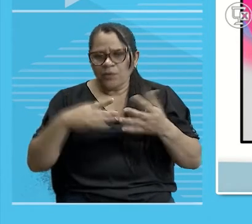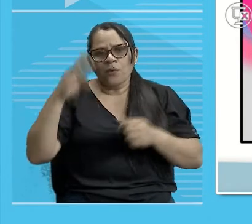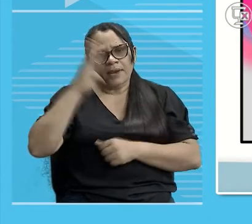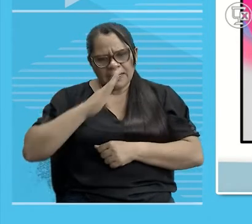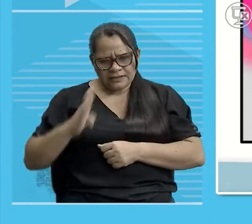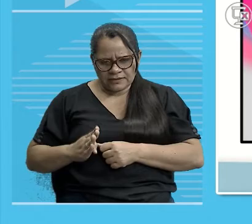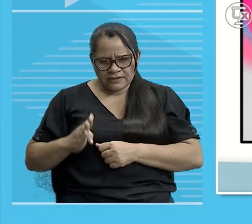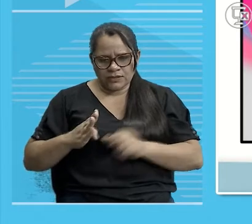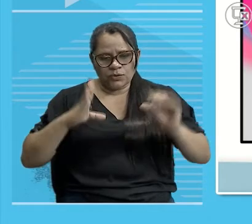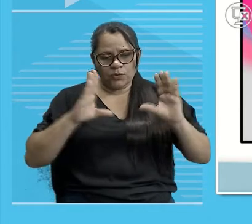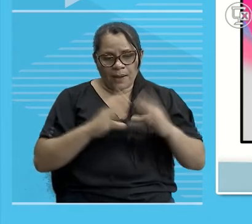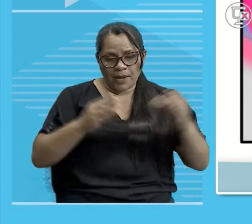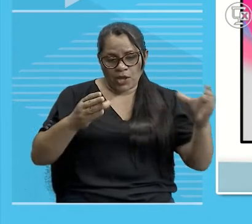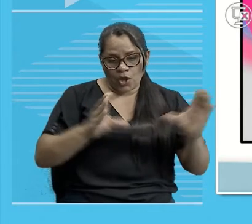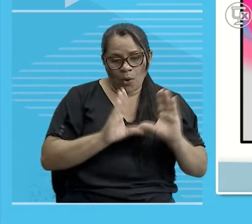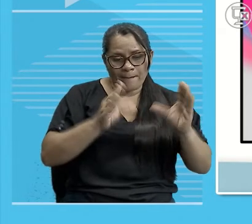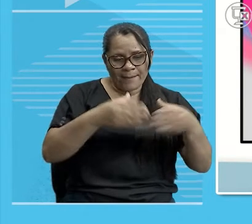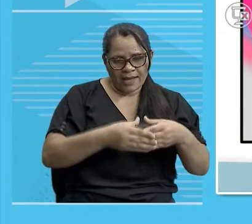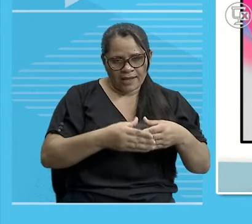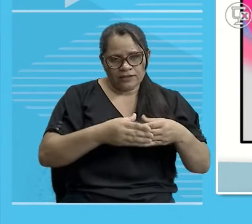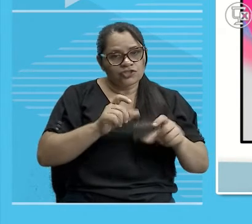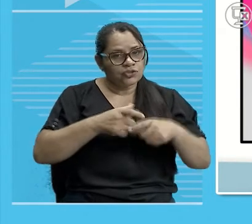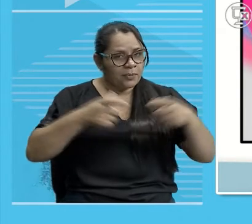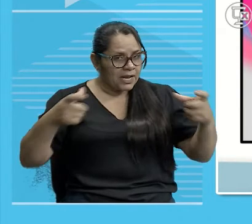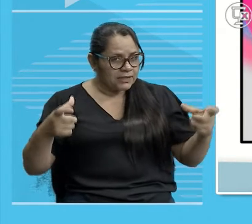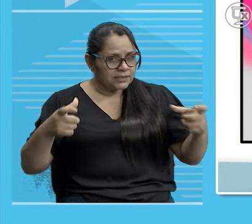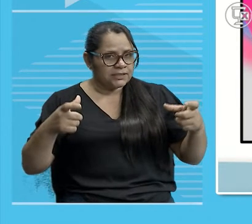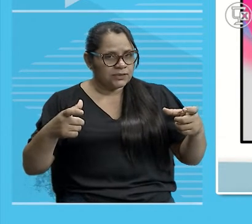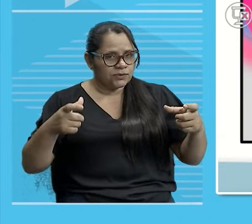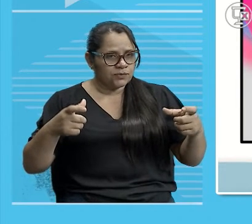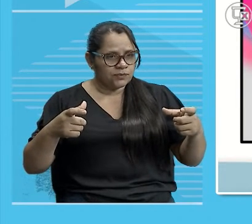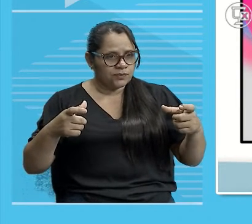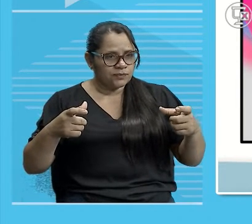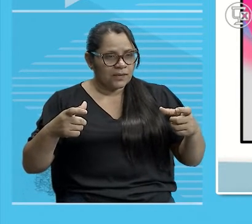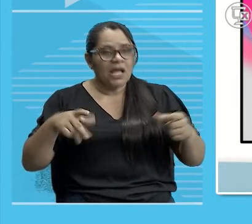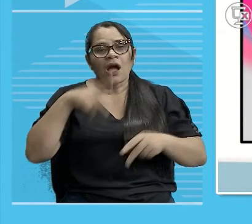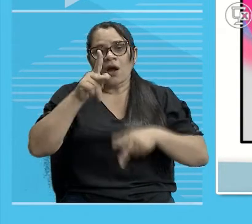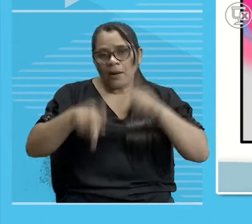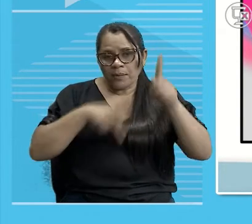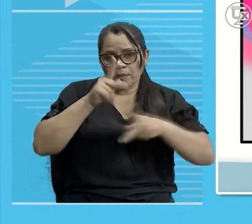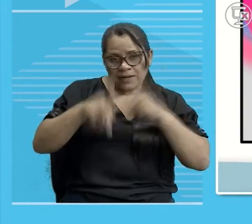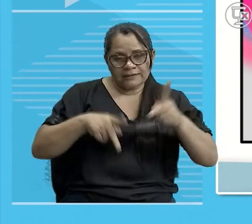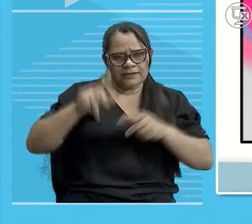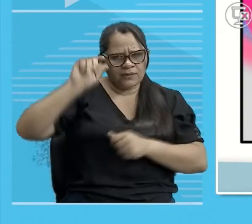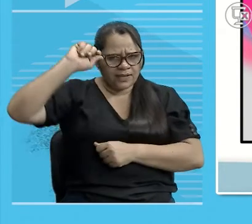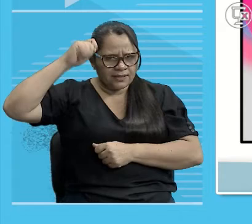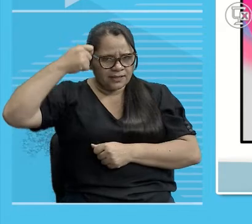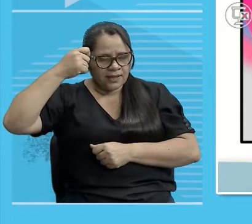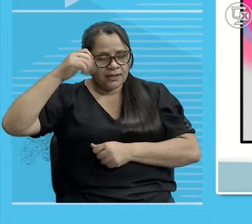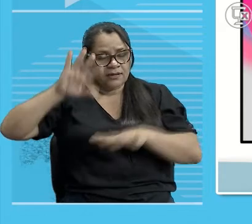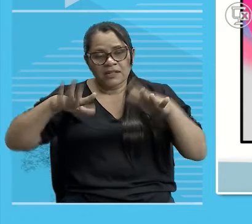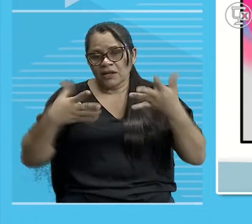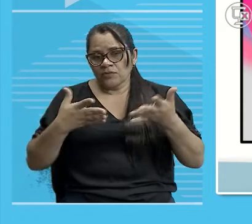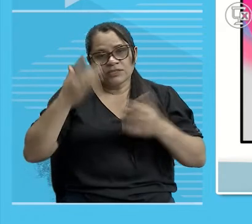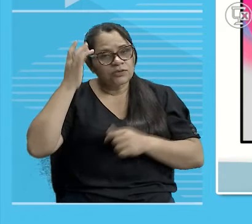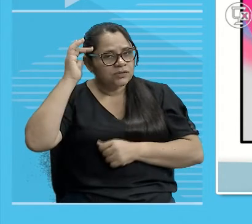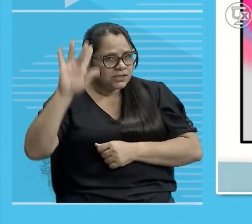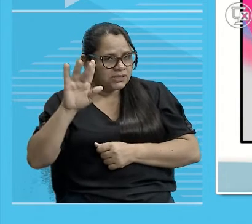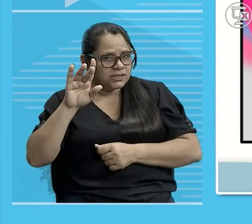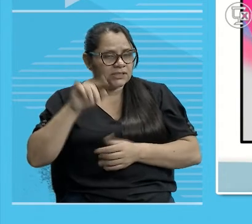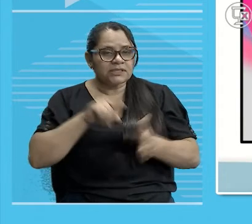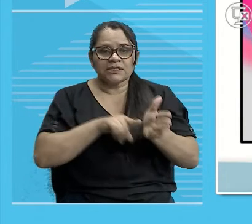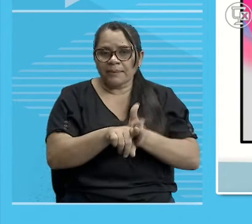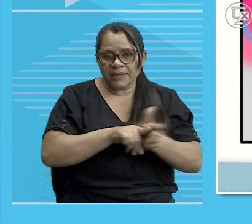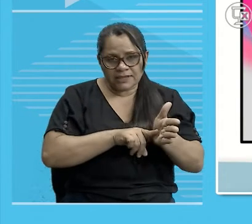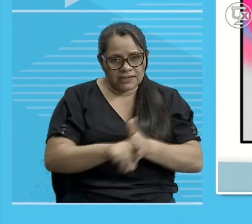de negro sim numericamente são maioria nem sei se o IBGE vai apontar isso no senso mas